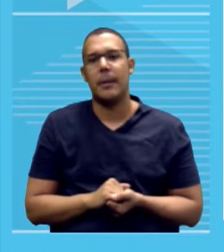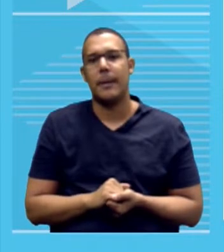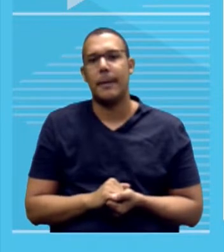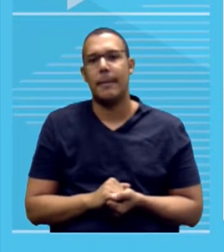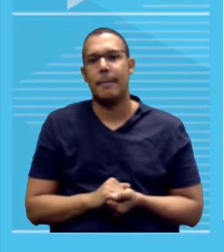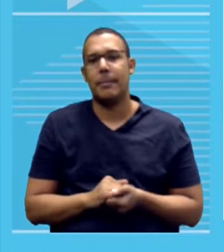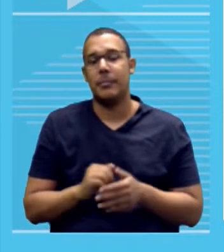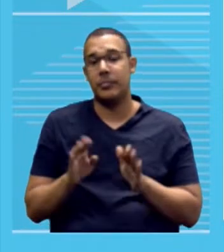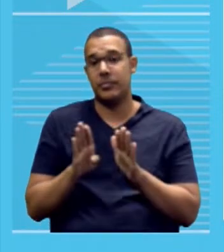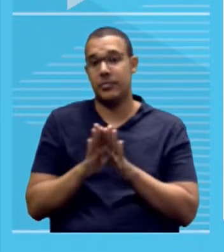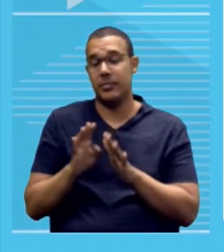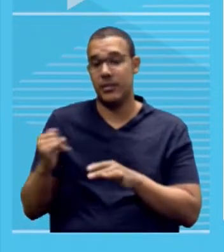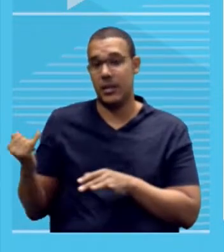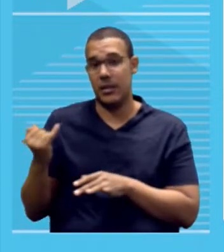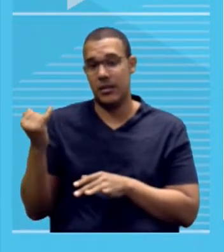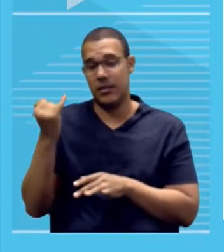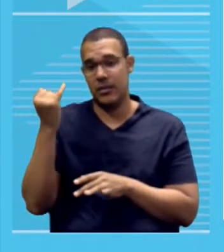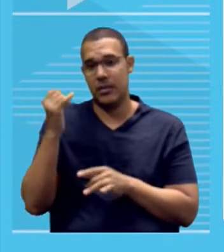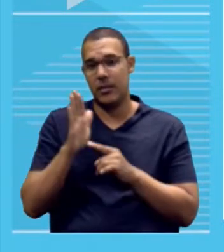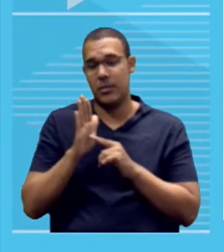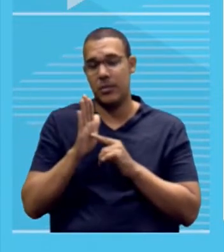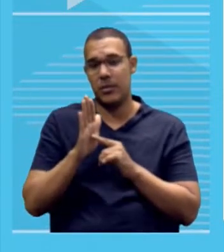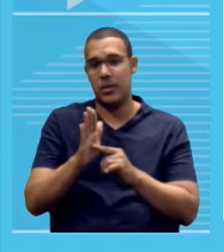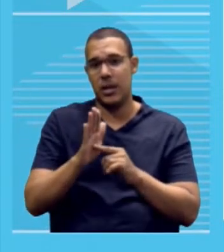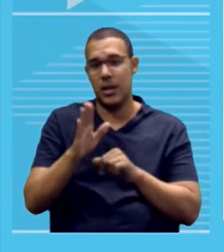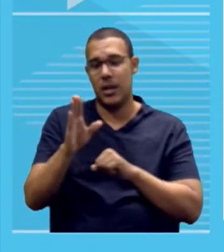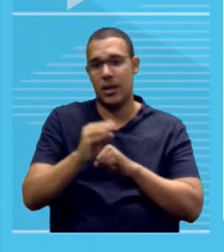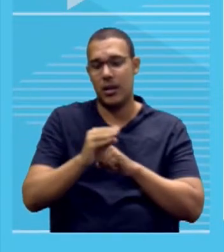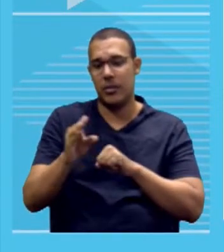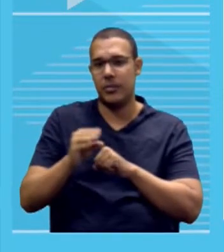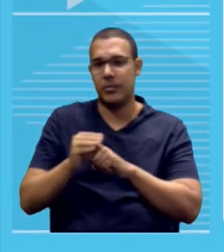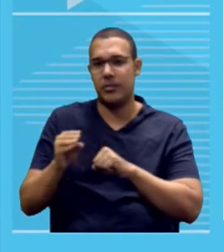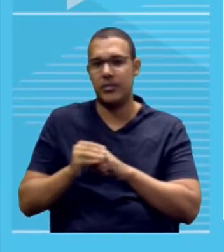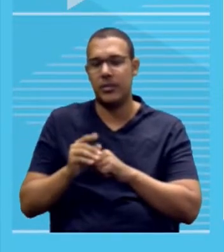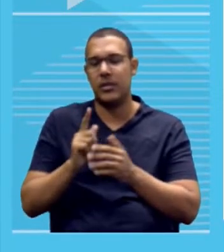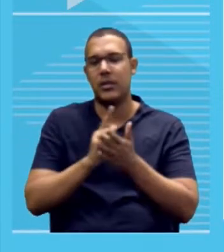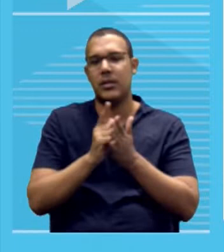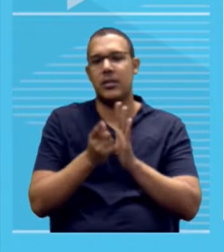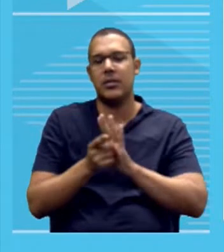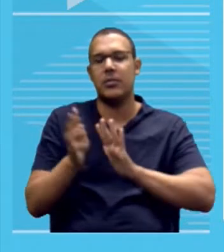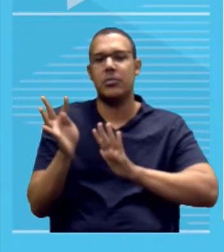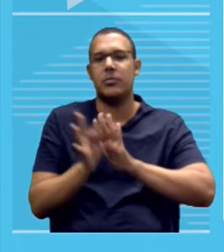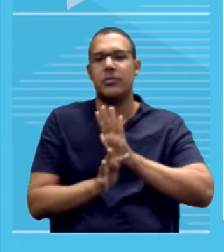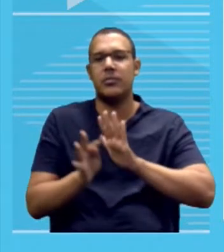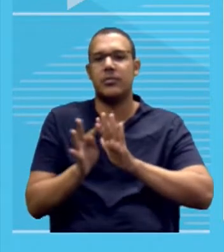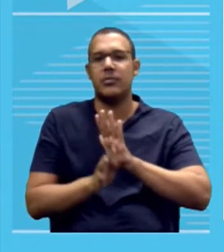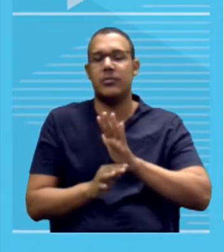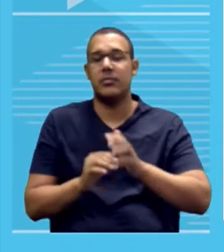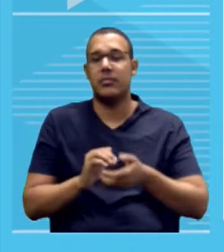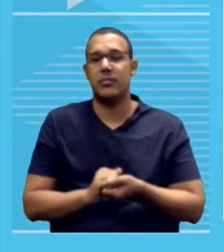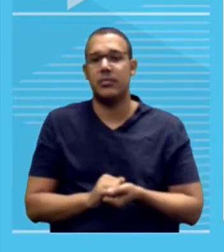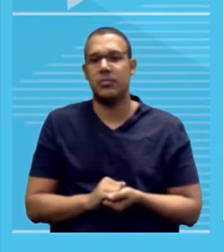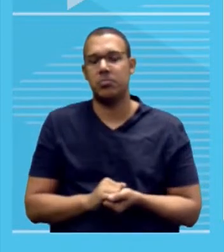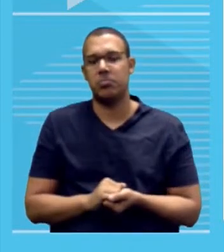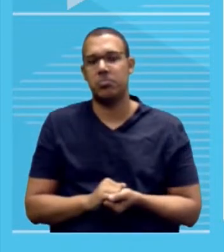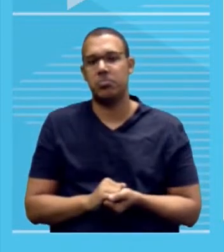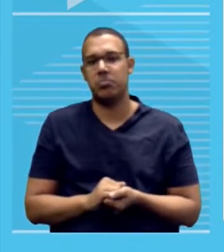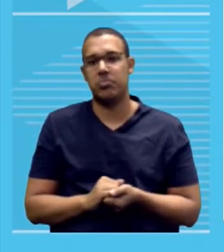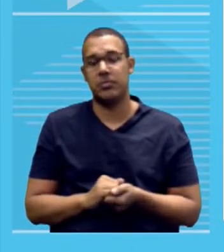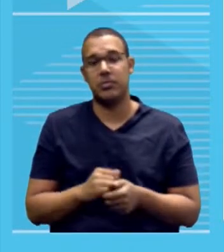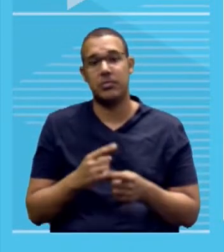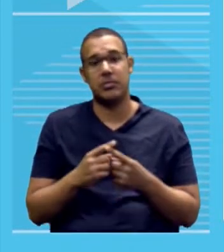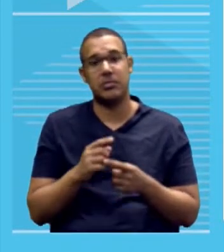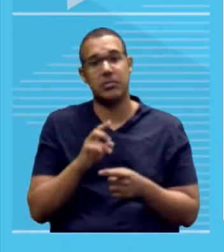é a importância de você trazer esse conhecimento de gênero textual porque senão você certamente vai simplesmente